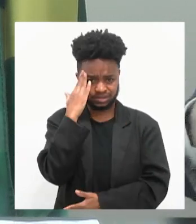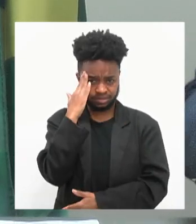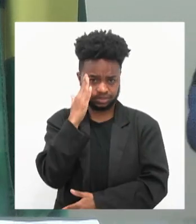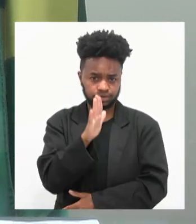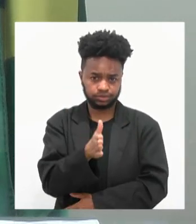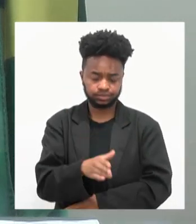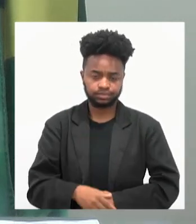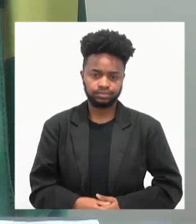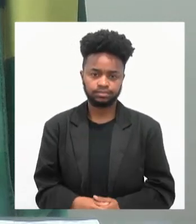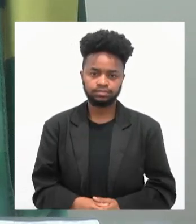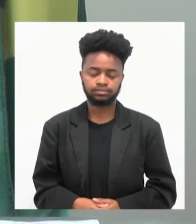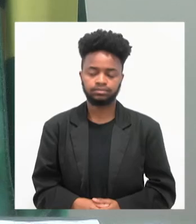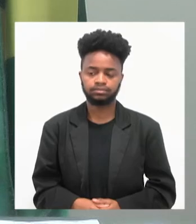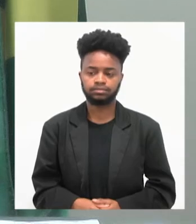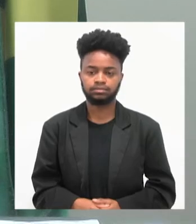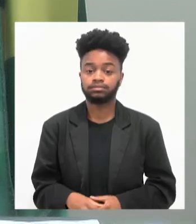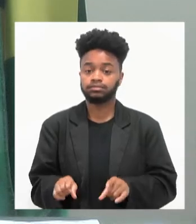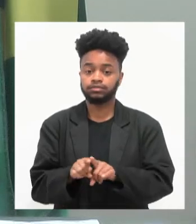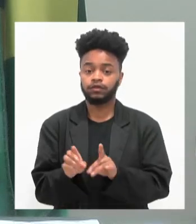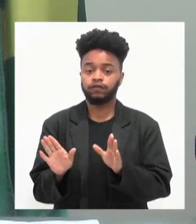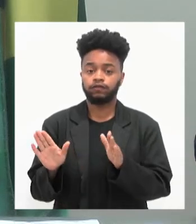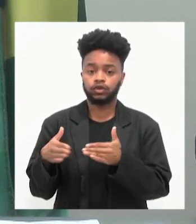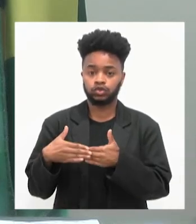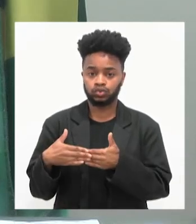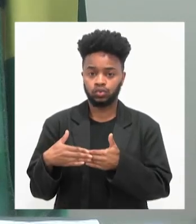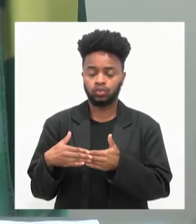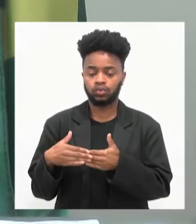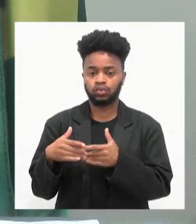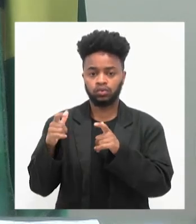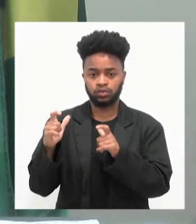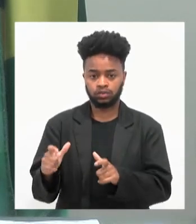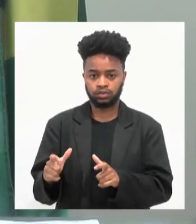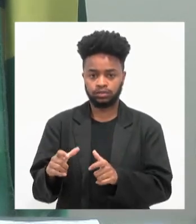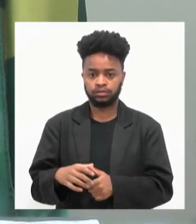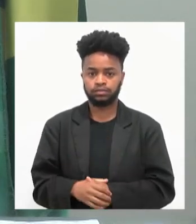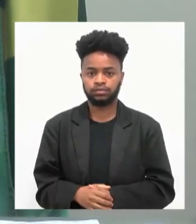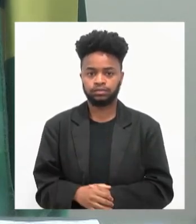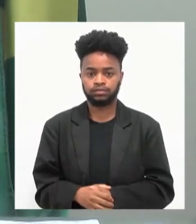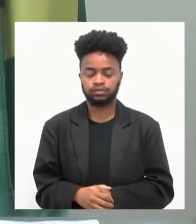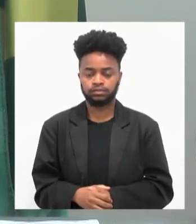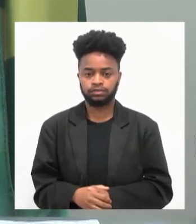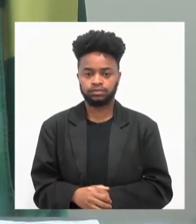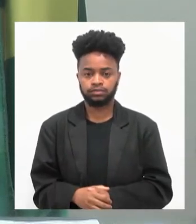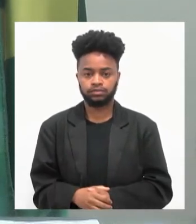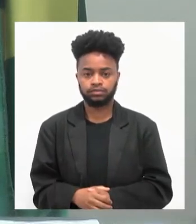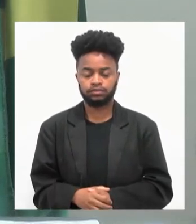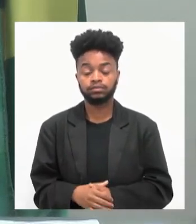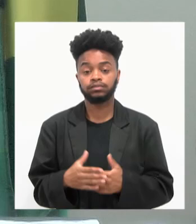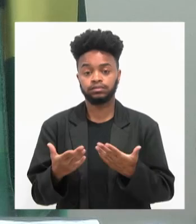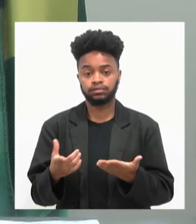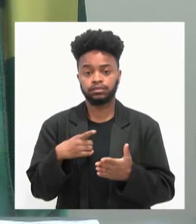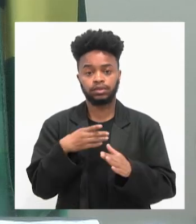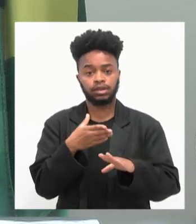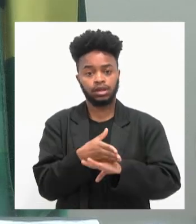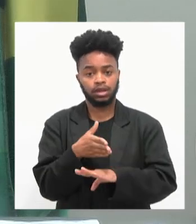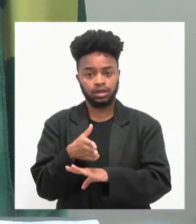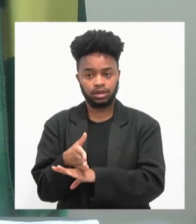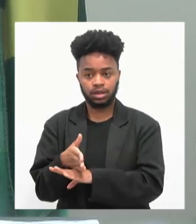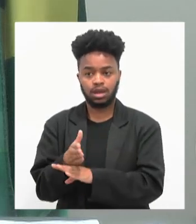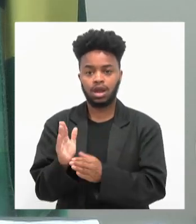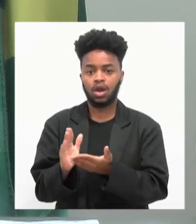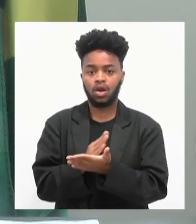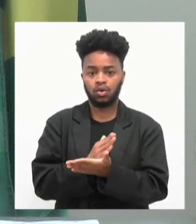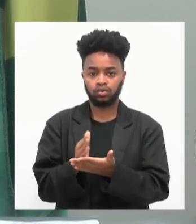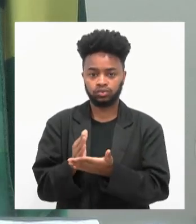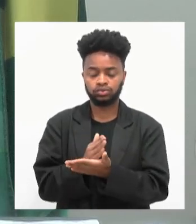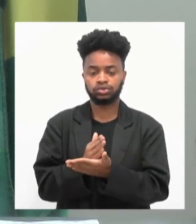Leonardo, e foi lacrado o pátio, e feito, né, parcialmente. Entrariam os veículos